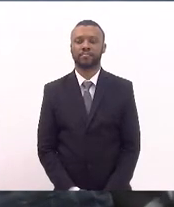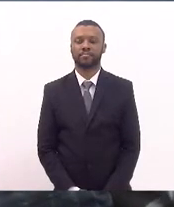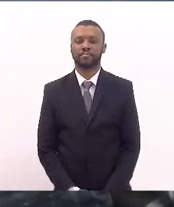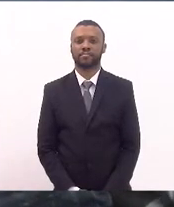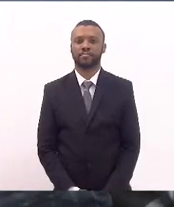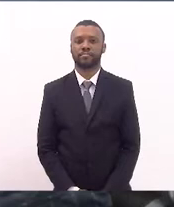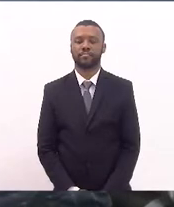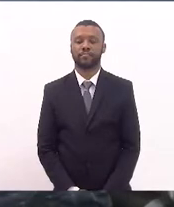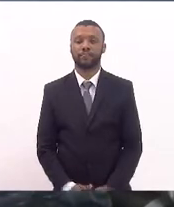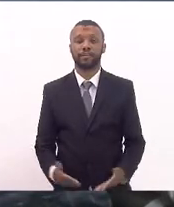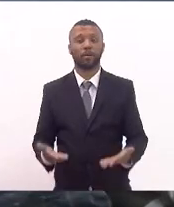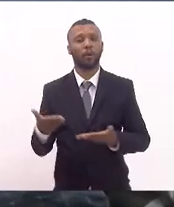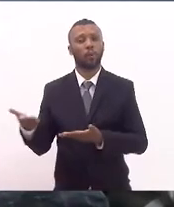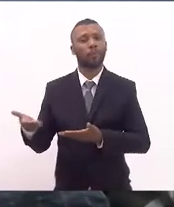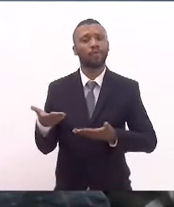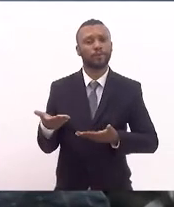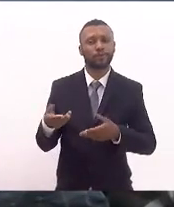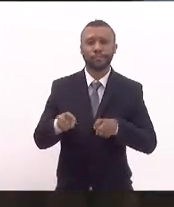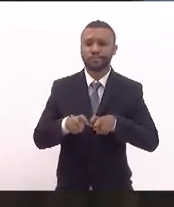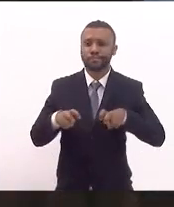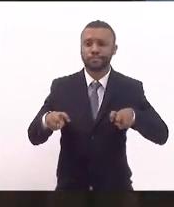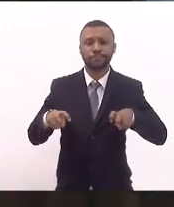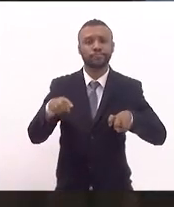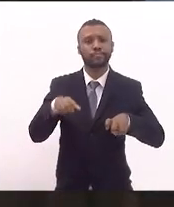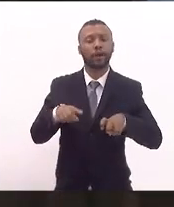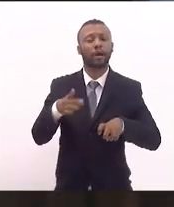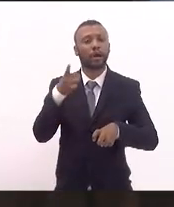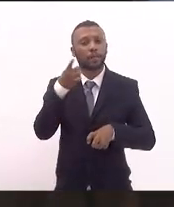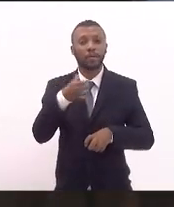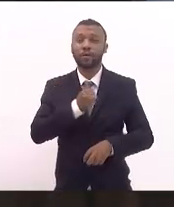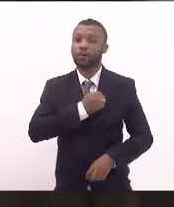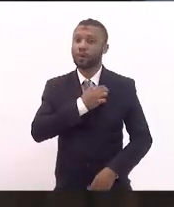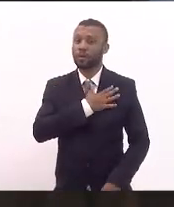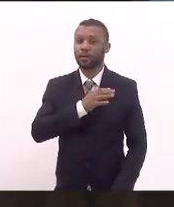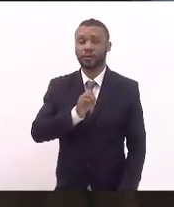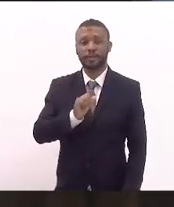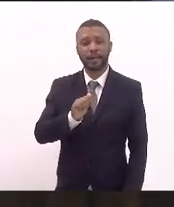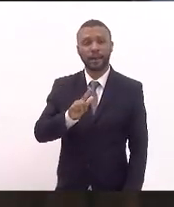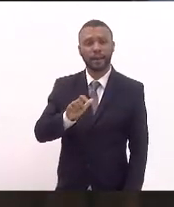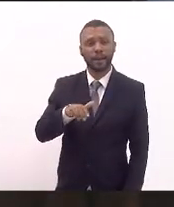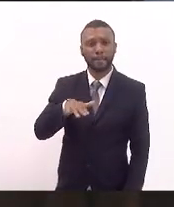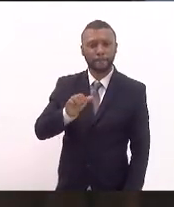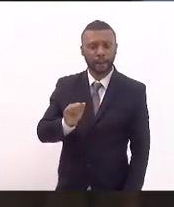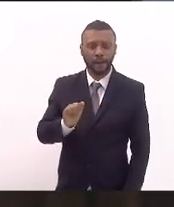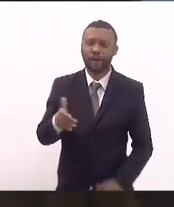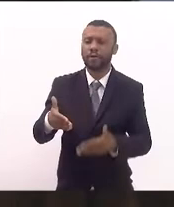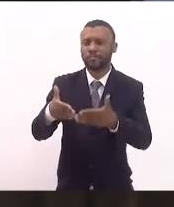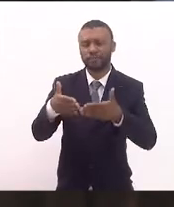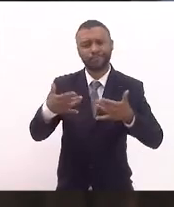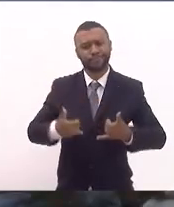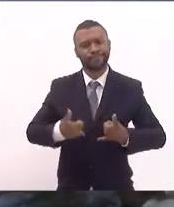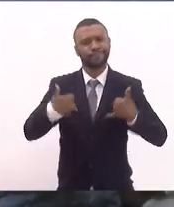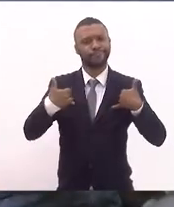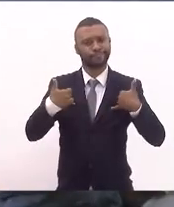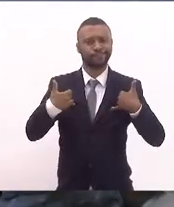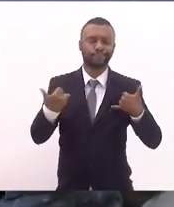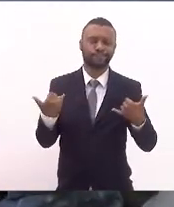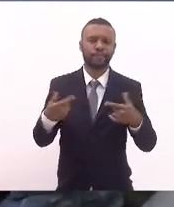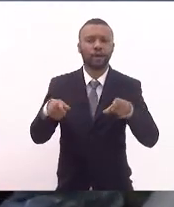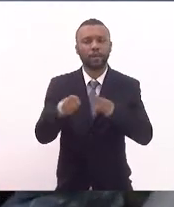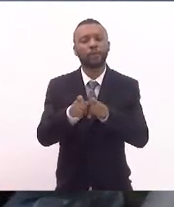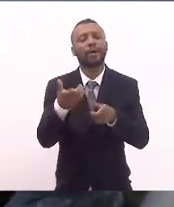Convido para compor aqui a mesa o deputado Coronel Salema. Por favor, nos dê essa honra. Quero